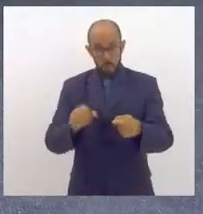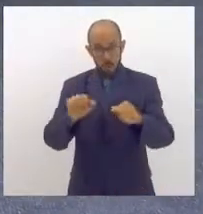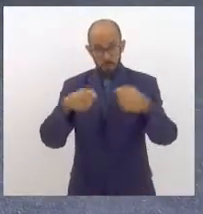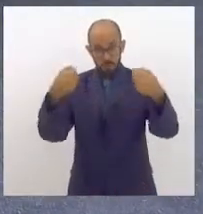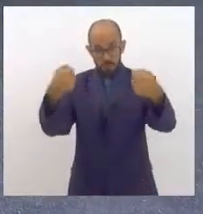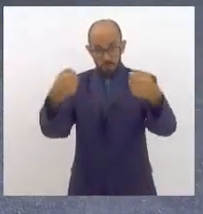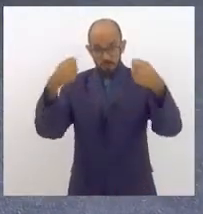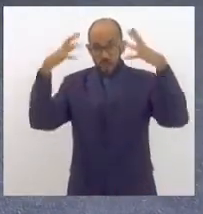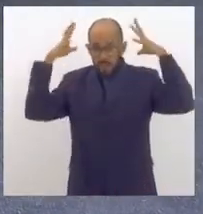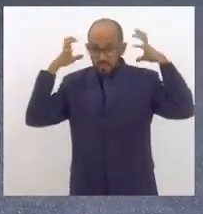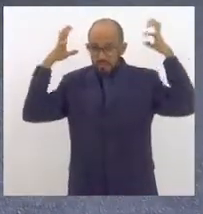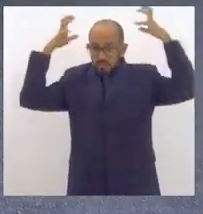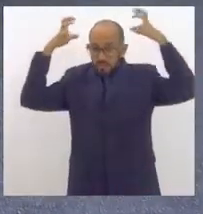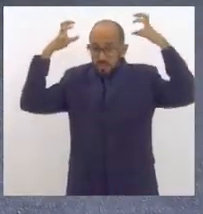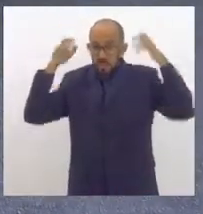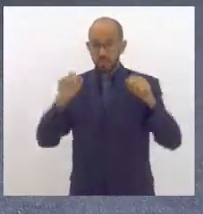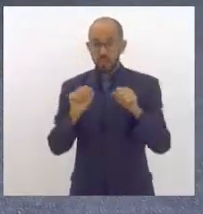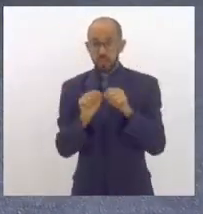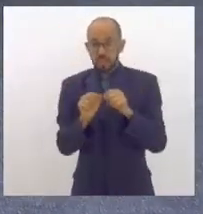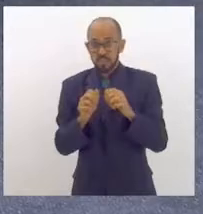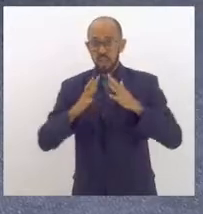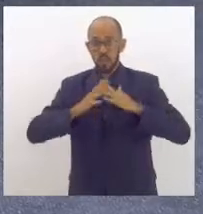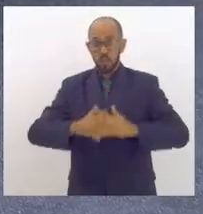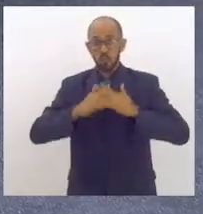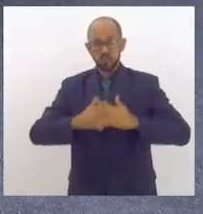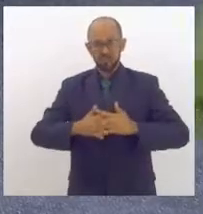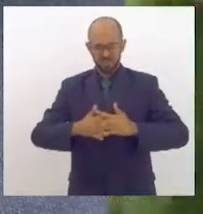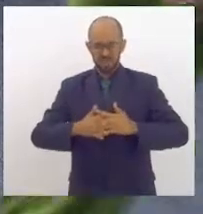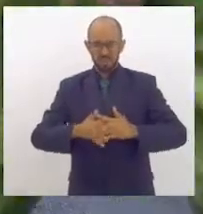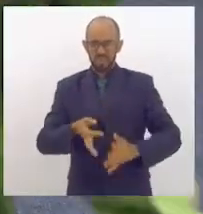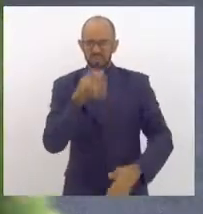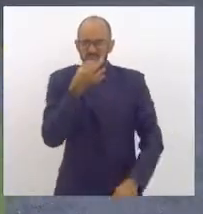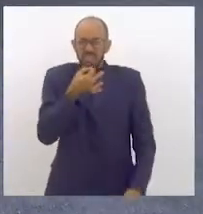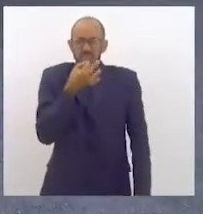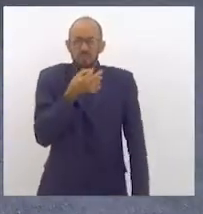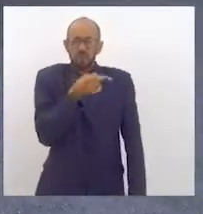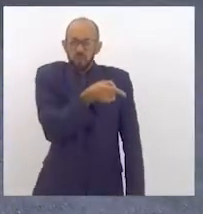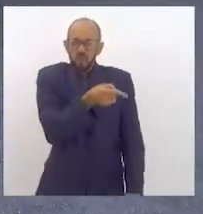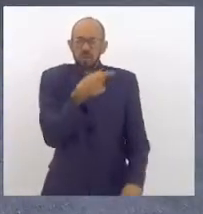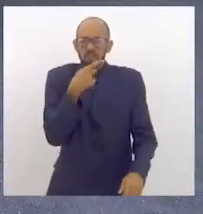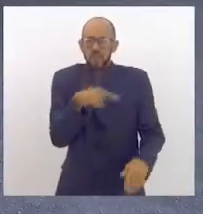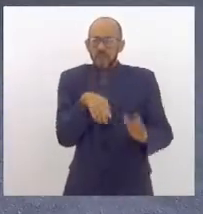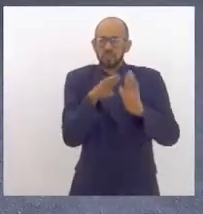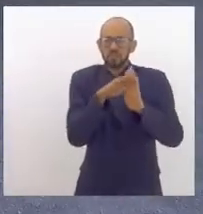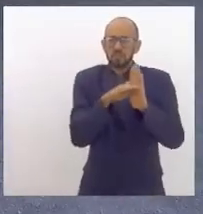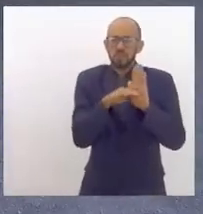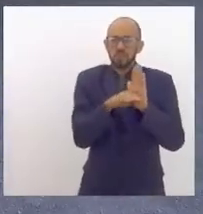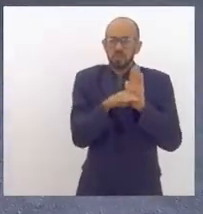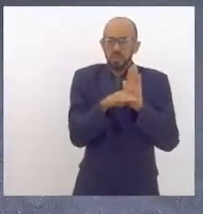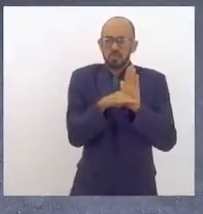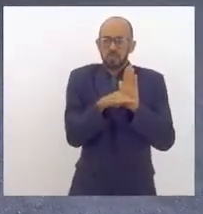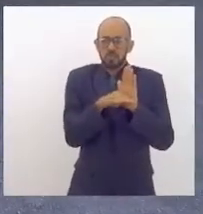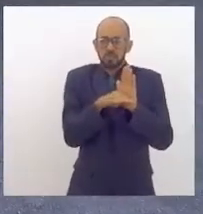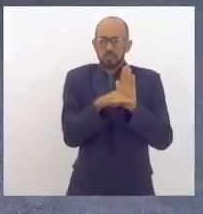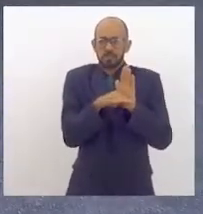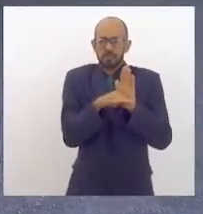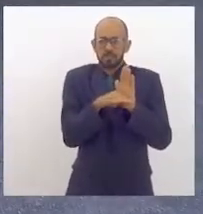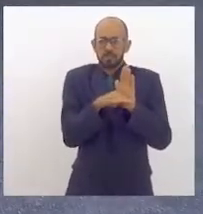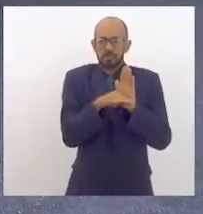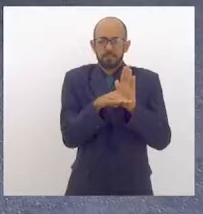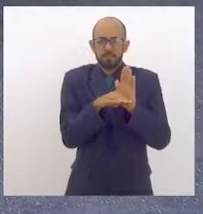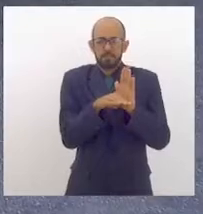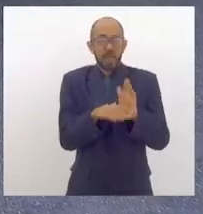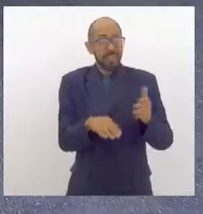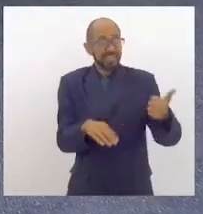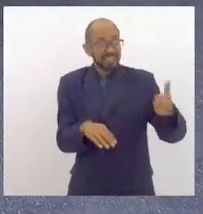teve a pachorra de entrar aí nesse microfone para falar de um projeto de lei de um programa e para procure por favor